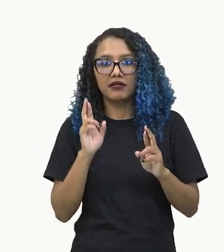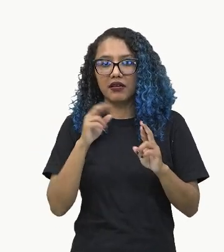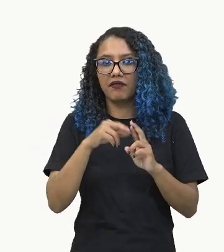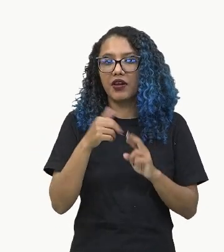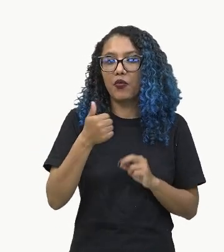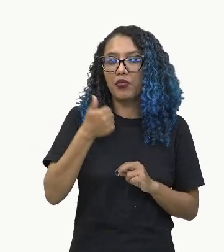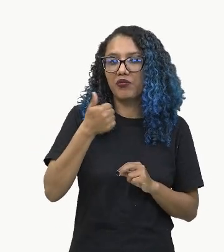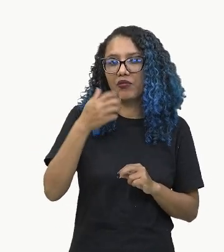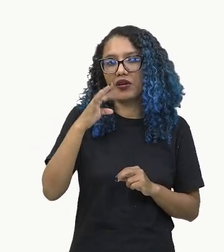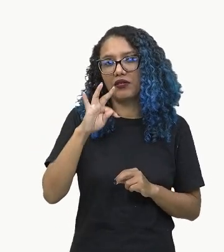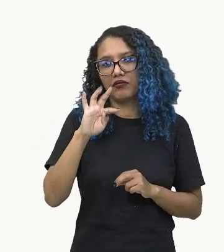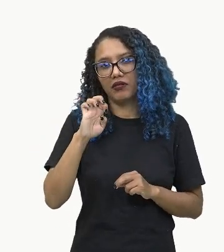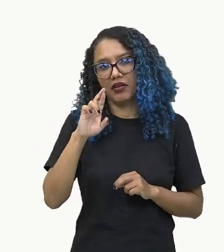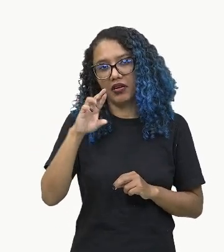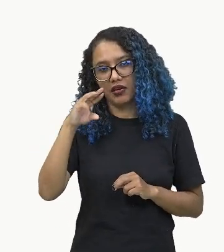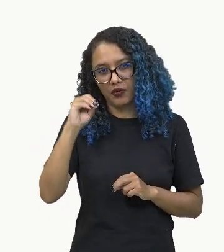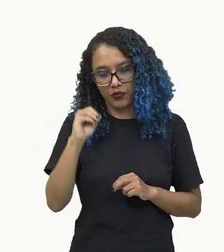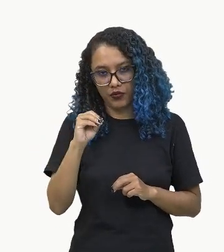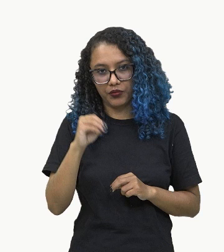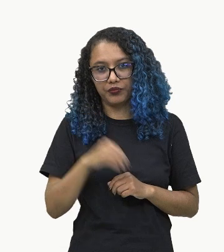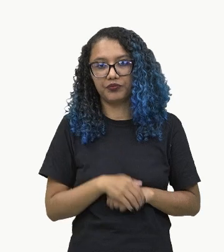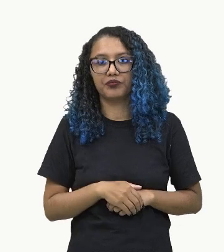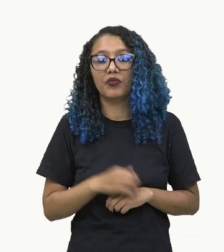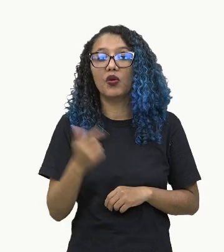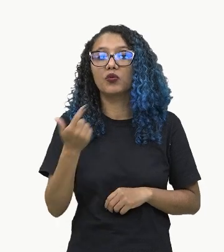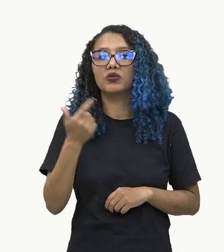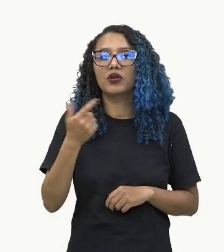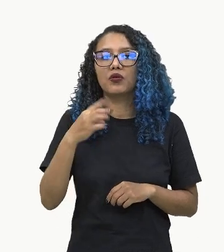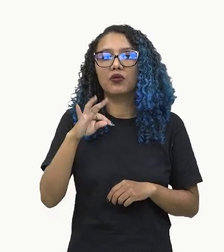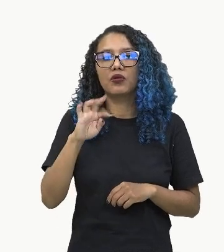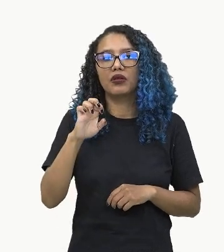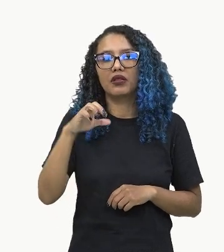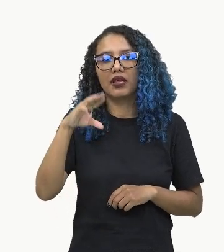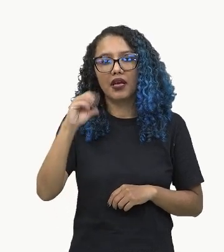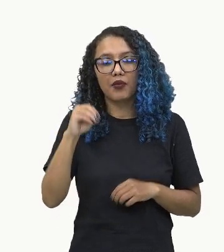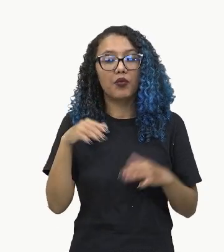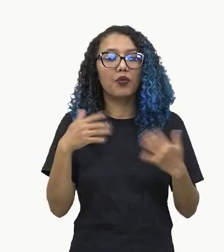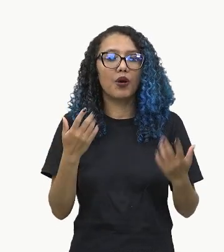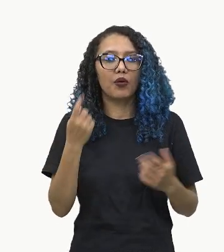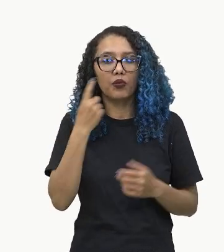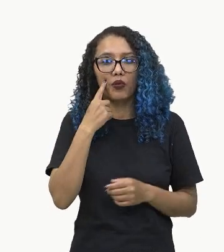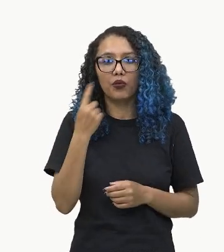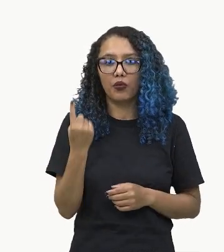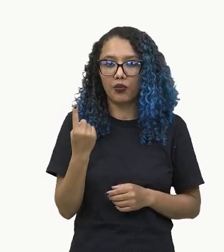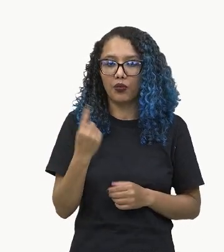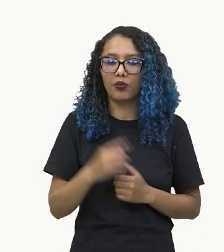Ok? E o meu segundo termo agora vai ser 1.